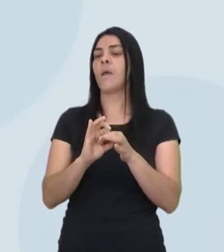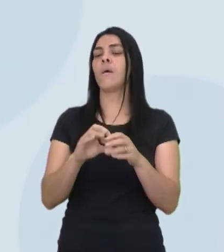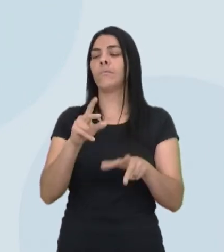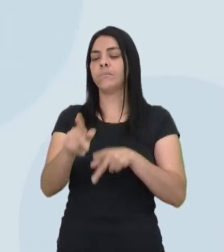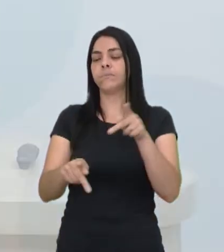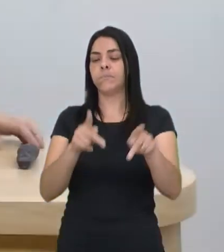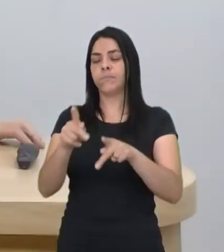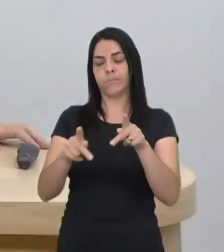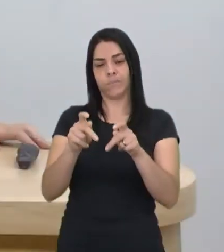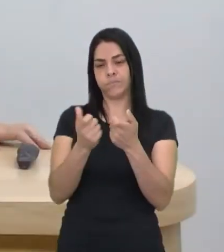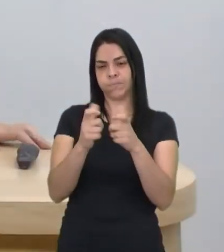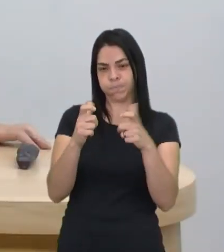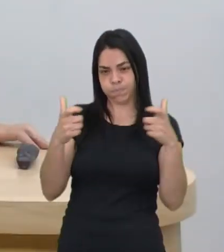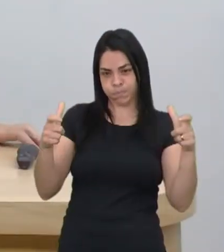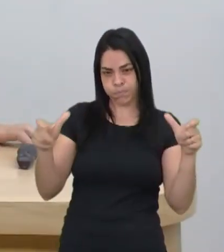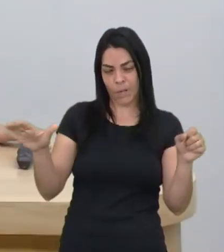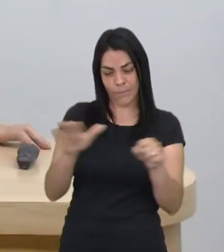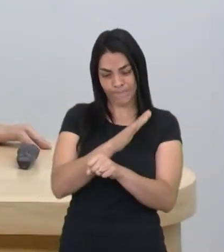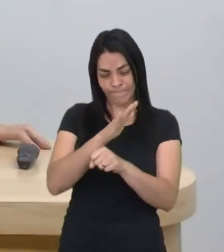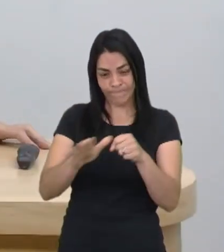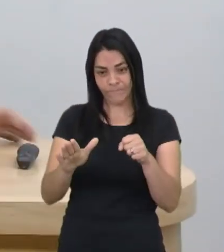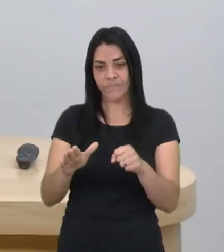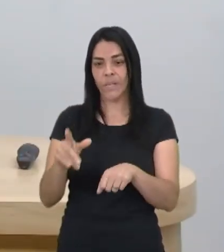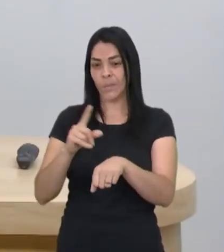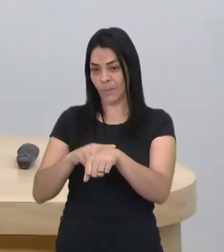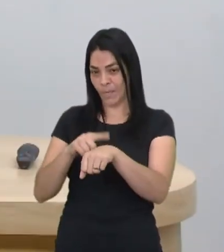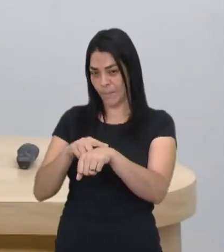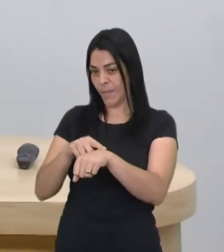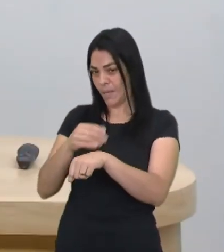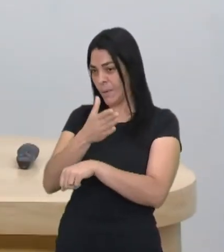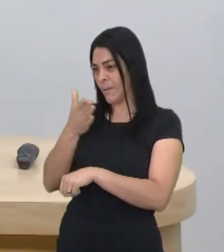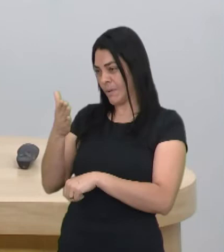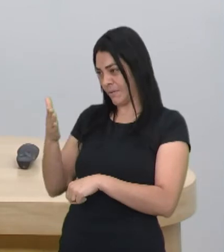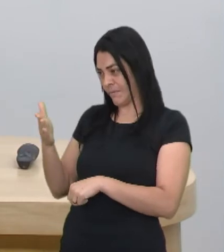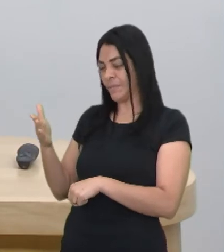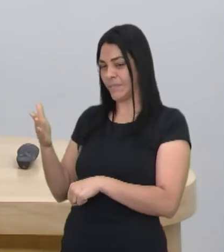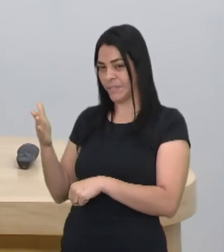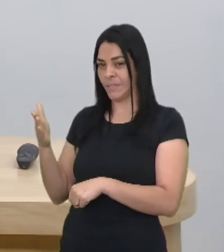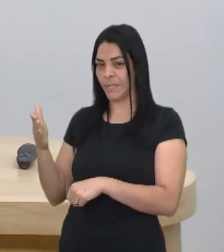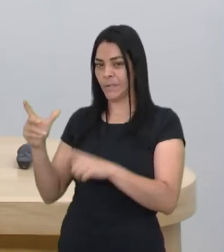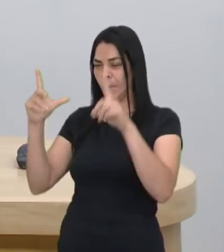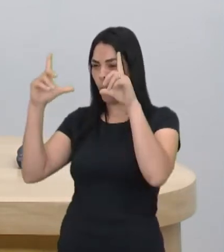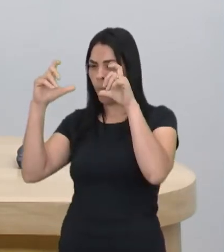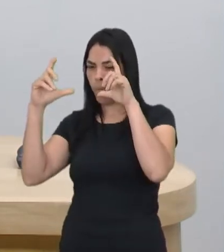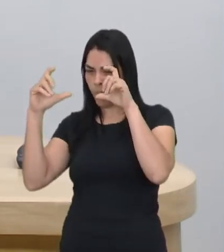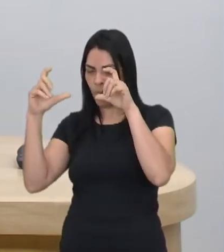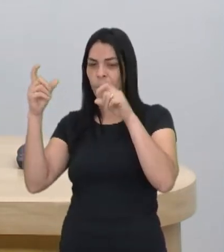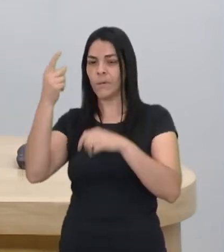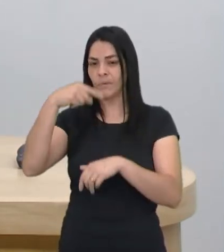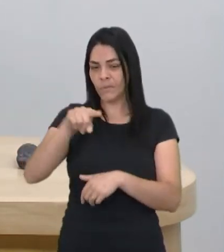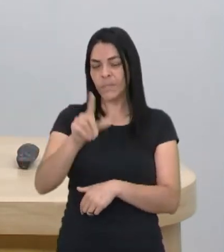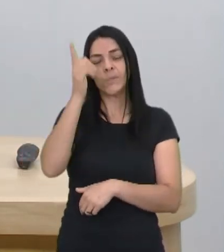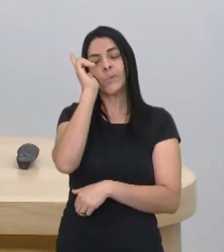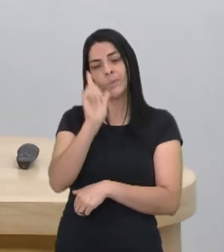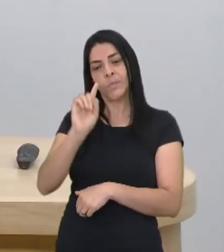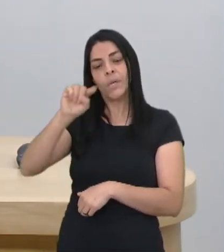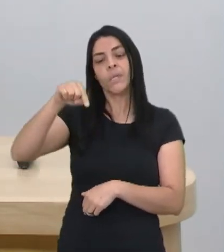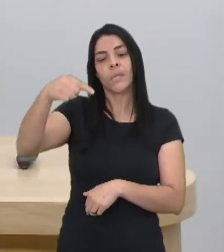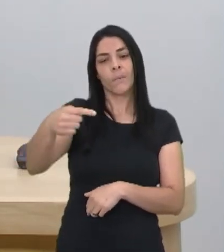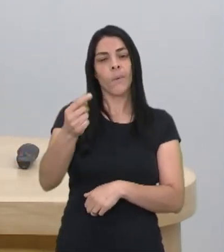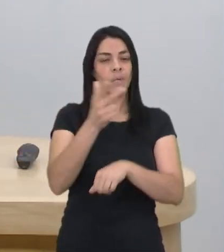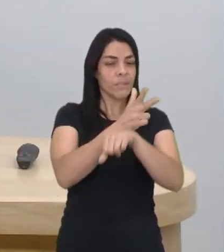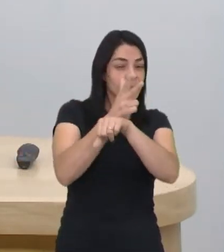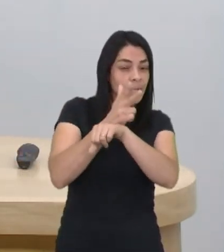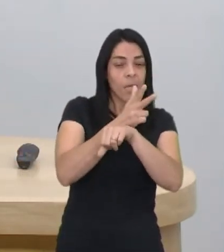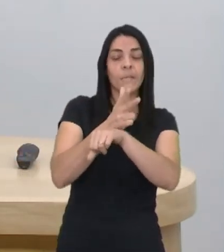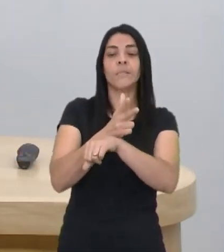Então, mais um tempinho para vocês aí, printem a tela, tal, para que vocês possam então depois assistir, como eu